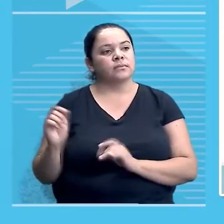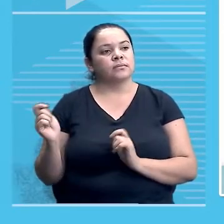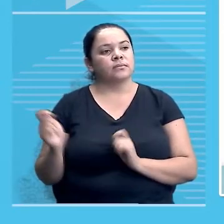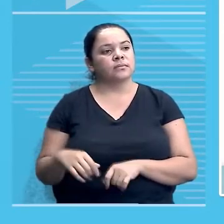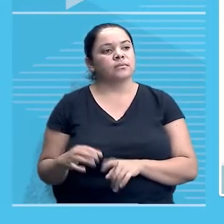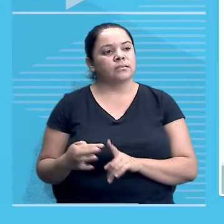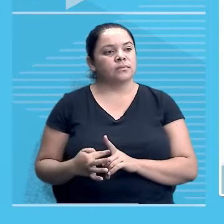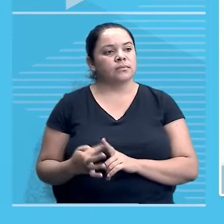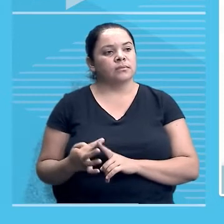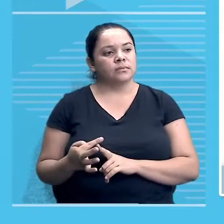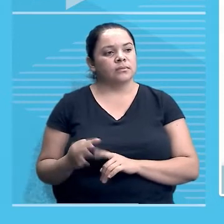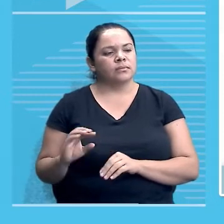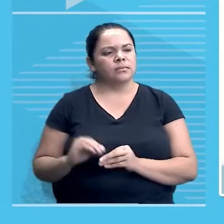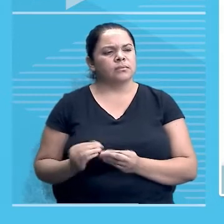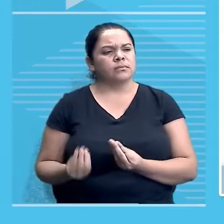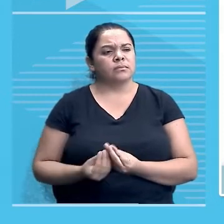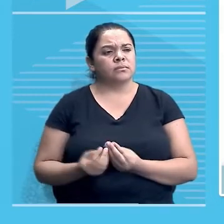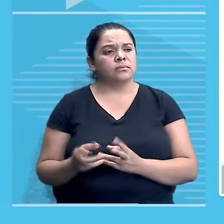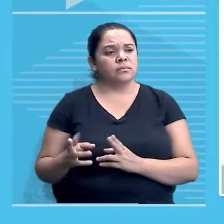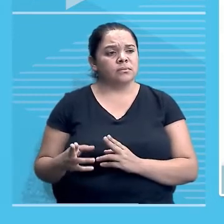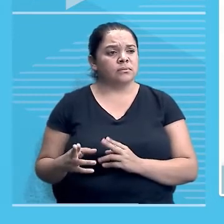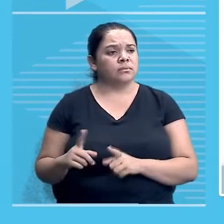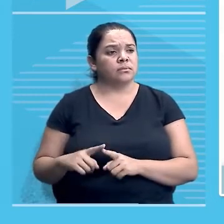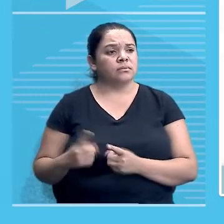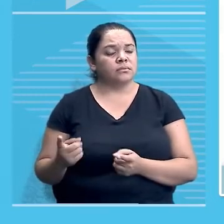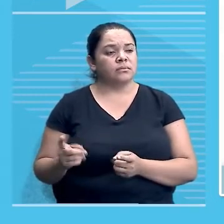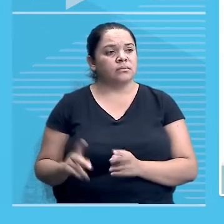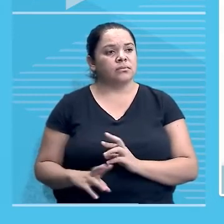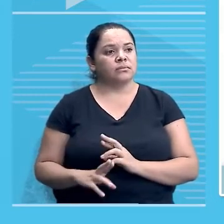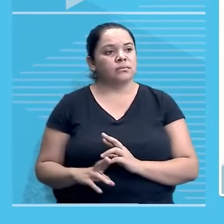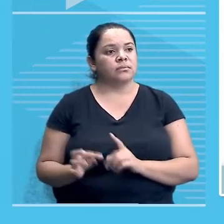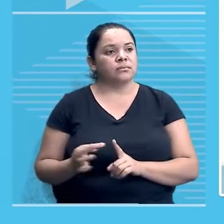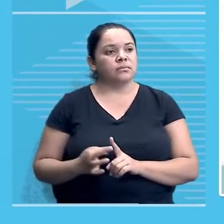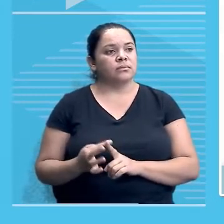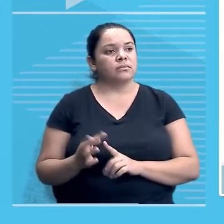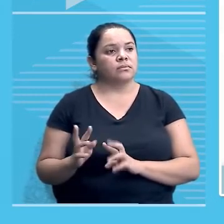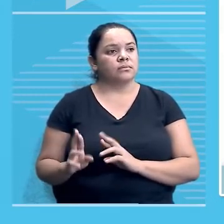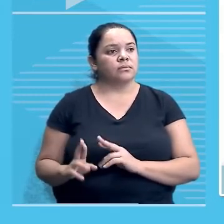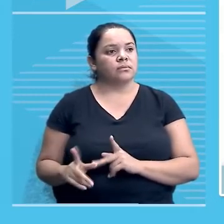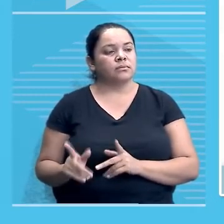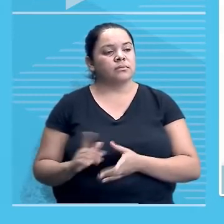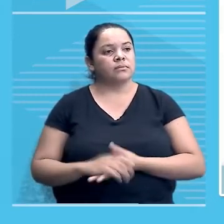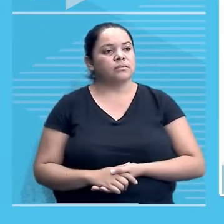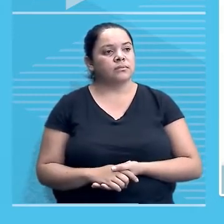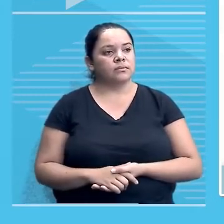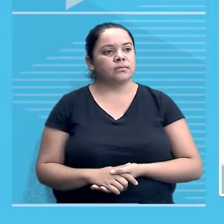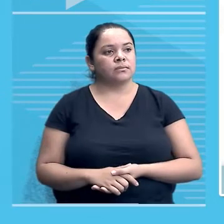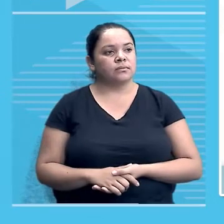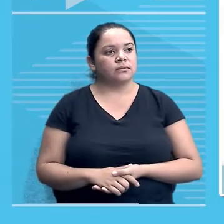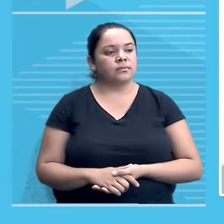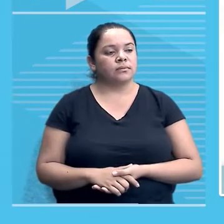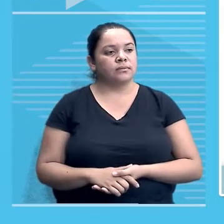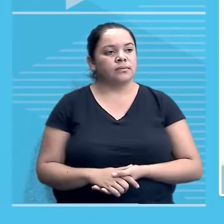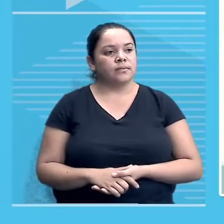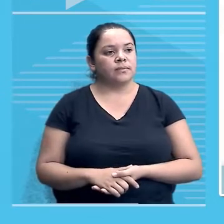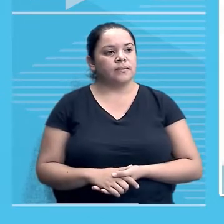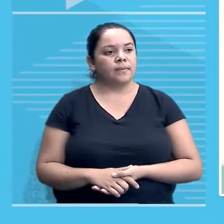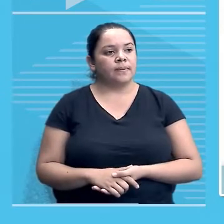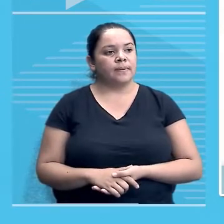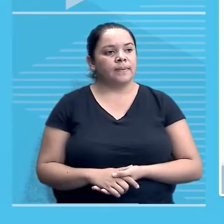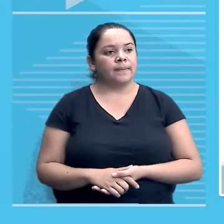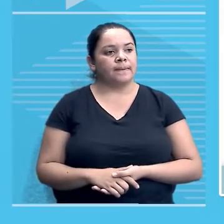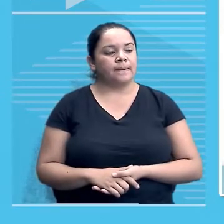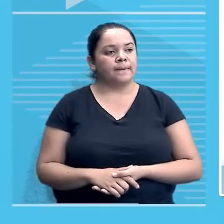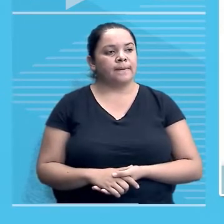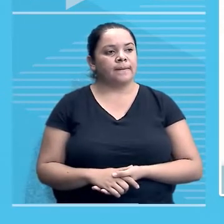mesma substância. Como assim, professor? Vamos imaginar a situação que eu tenho uma fonte térmica